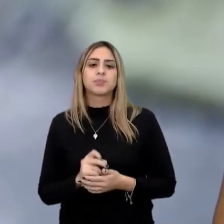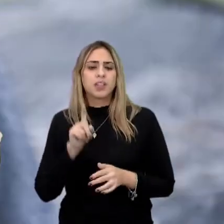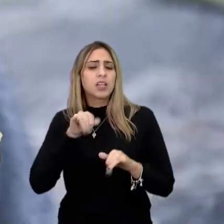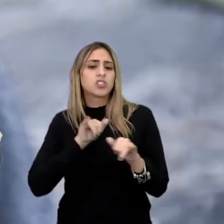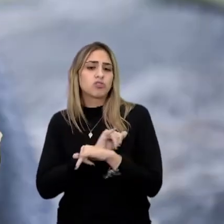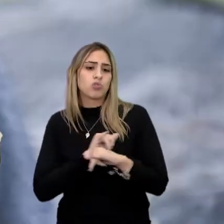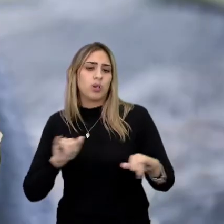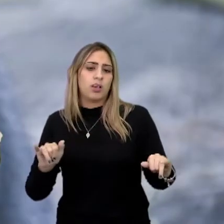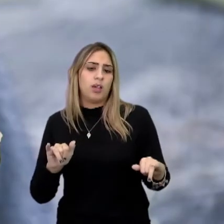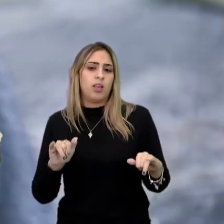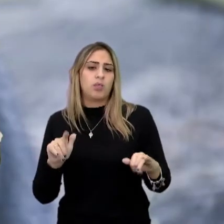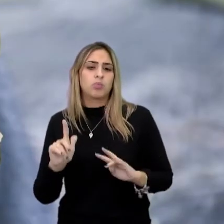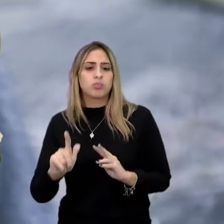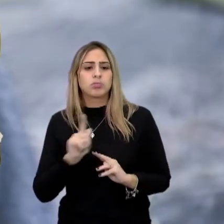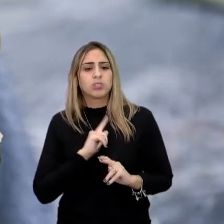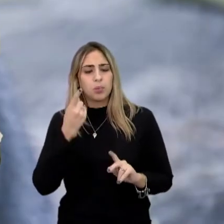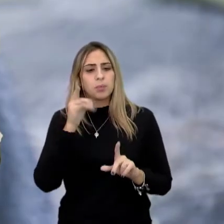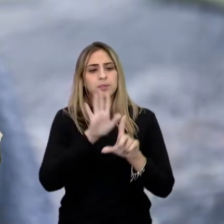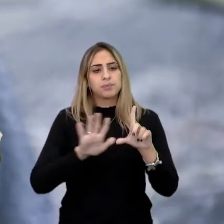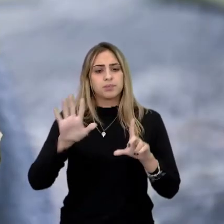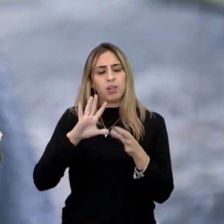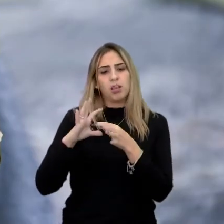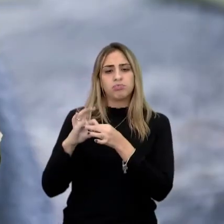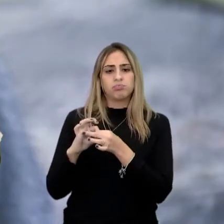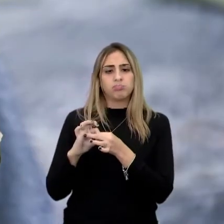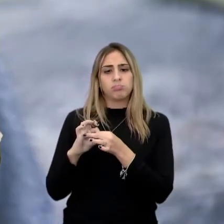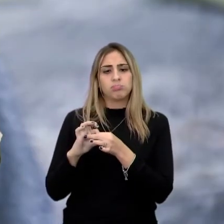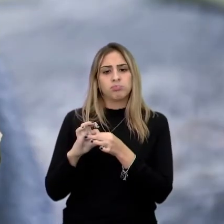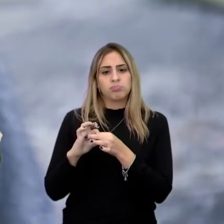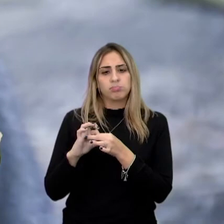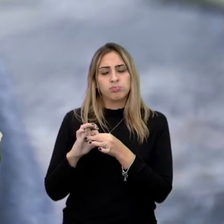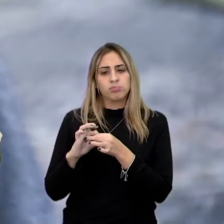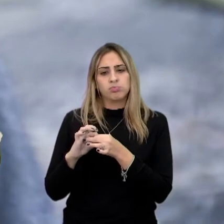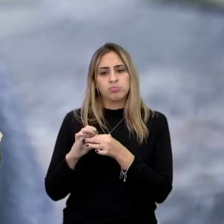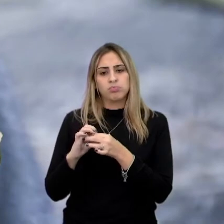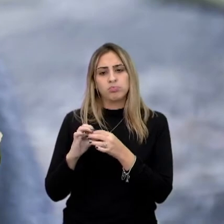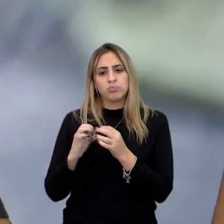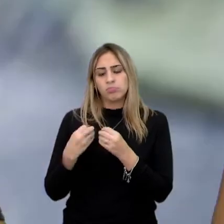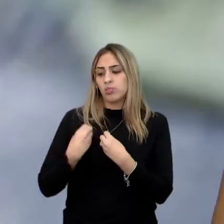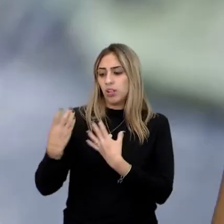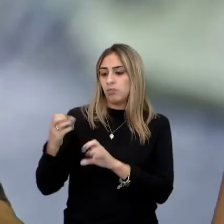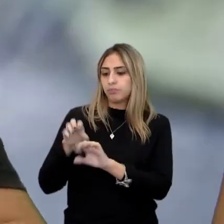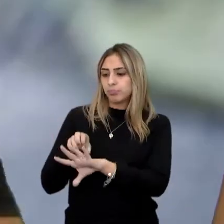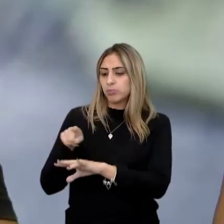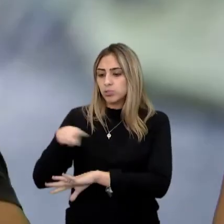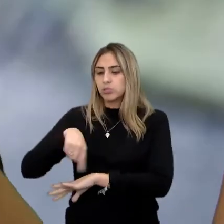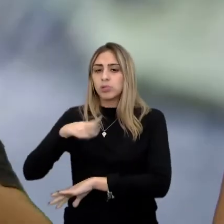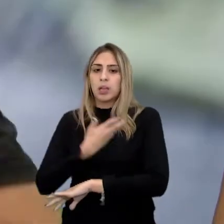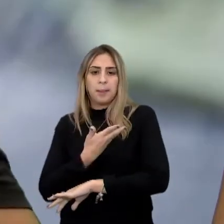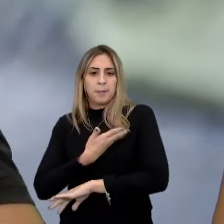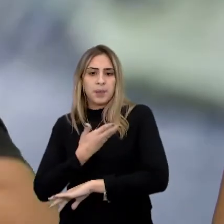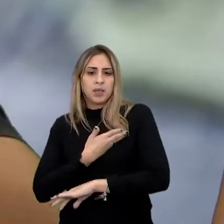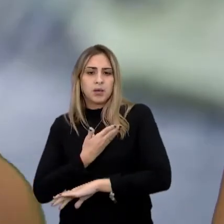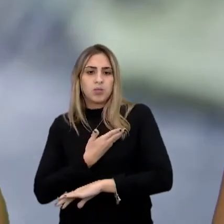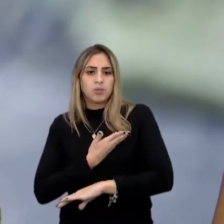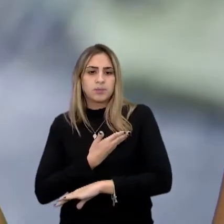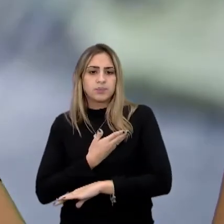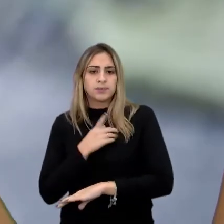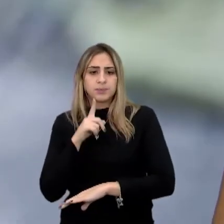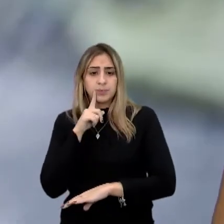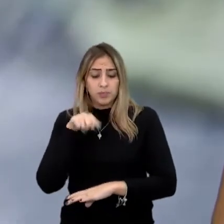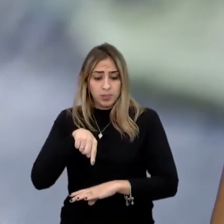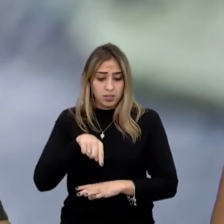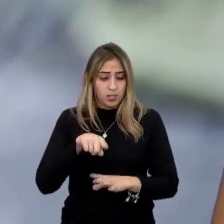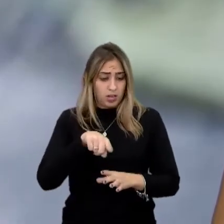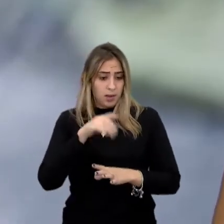divulgar, entendeu? Ter uma imagem atrelada, meu, muito legal que você dá rolê com seus amigos de final de semana, mas se você tá numa empresa que é séria e quer prezar